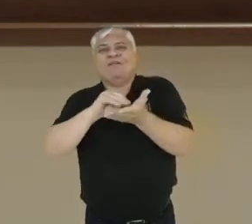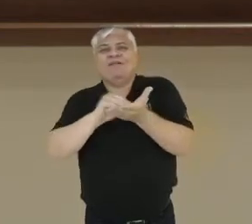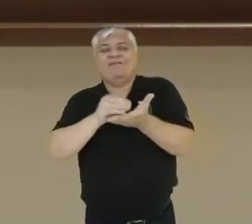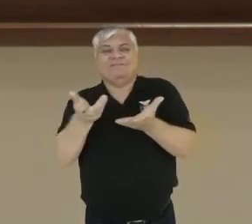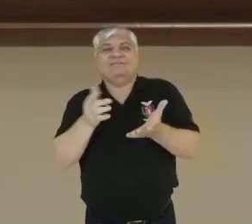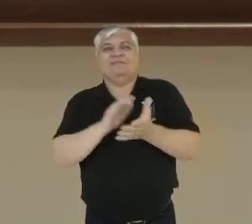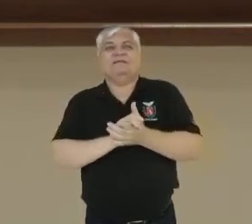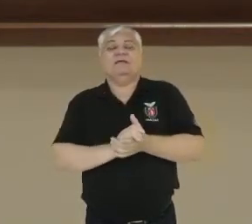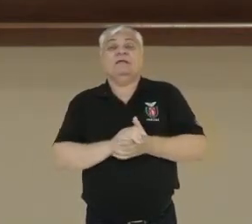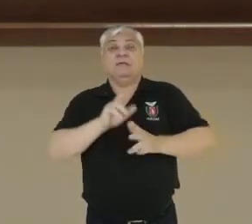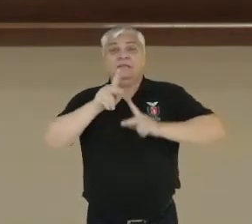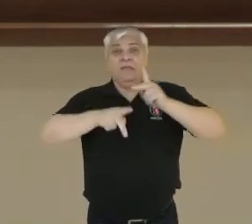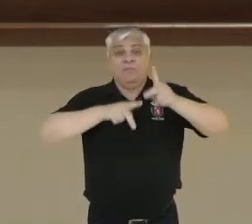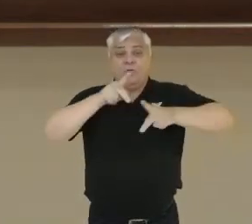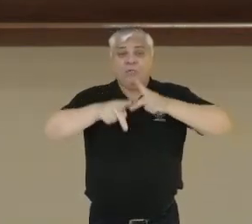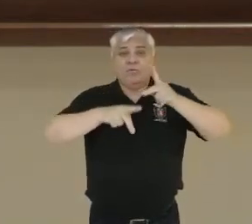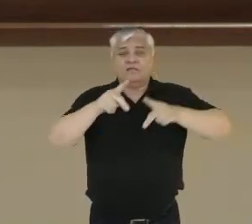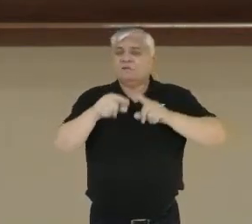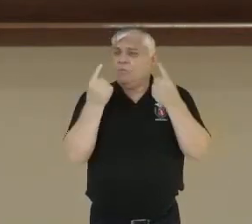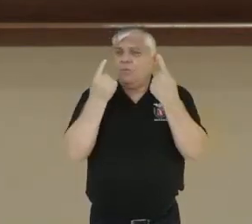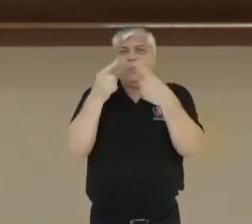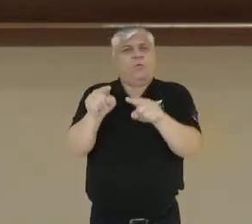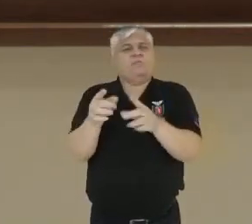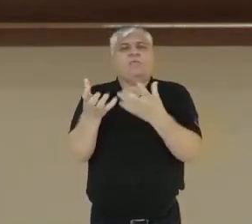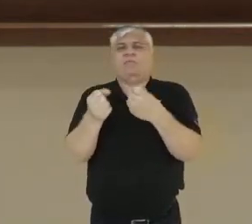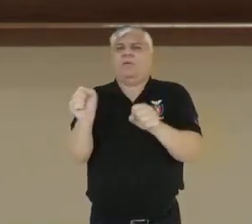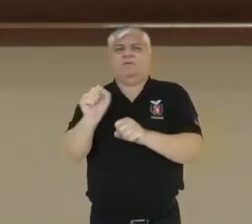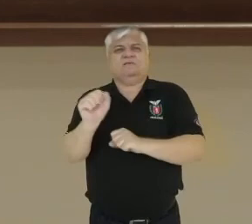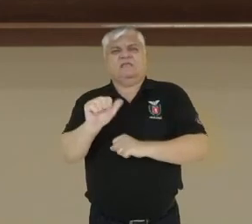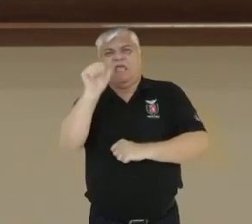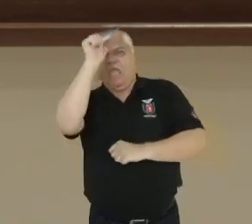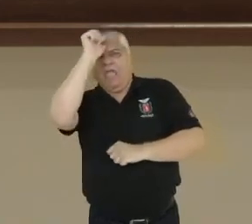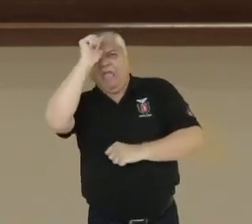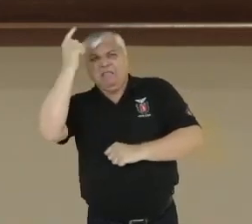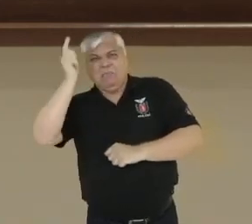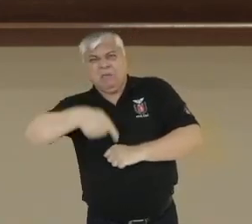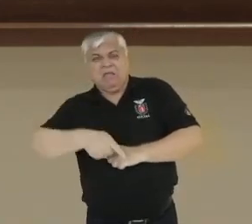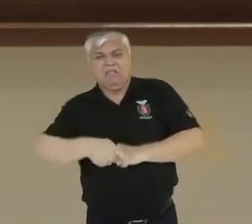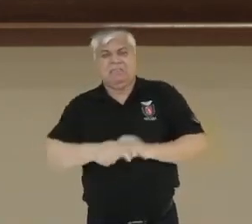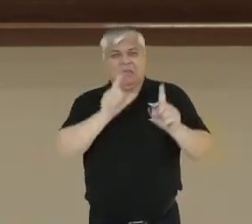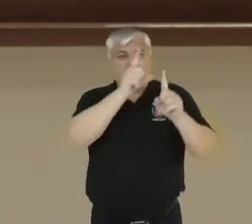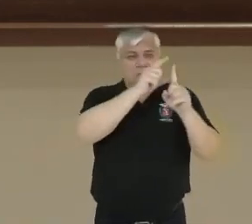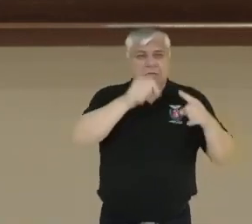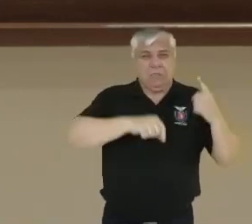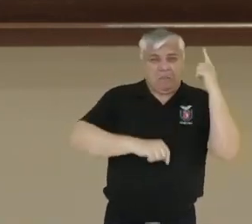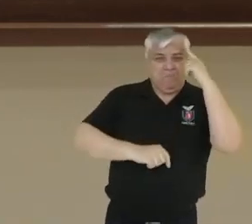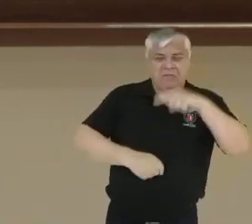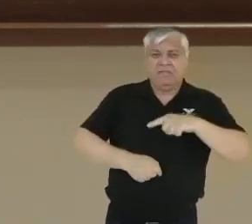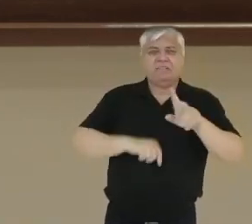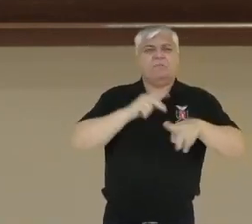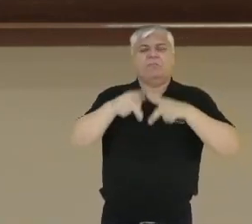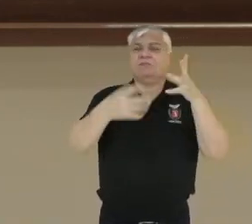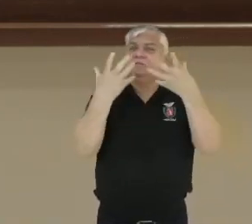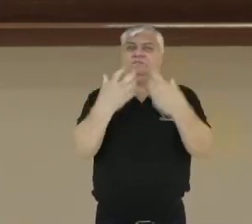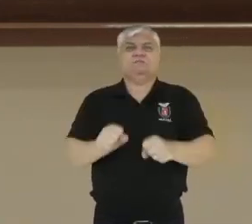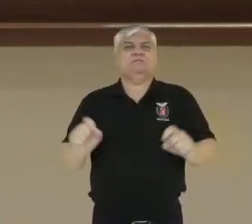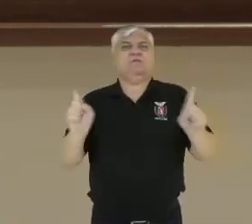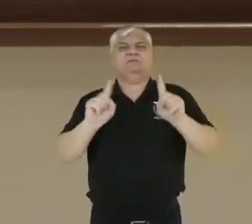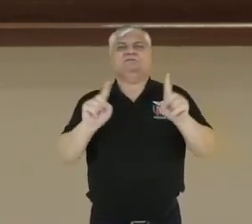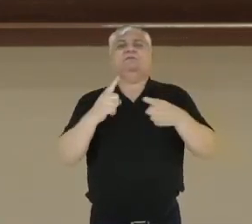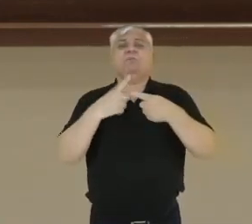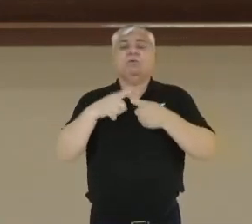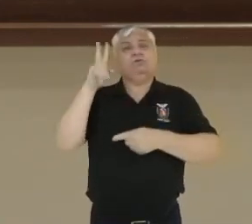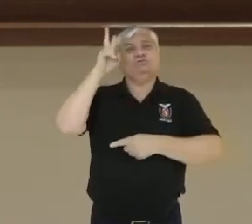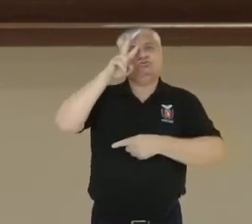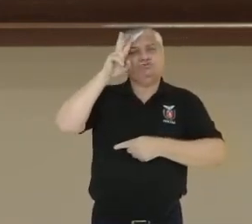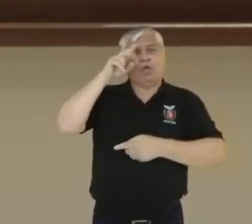a população se coloca contra, porque, uma vez organizada, tem um instinto principalmente ligado ao seu passado